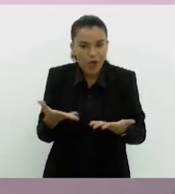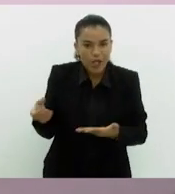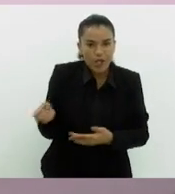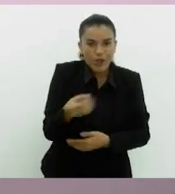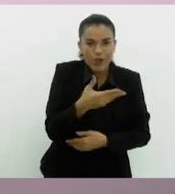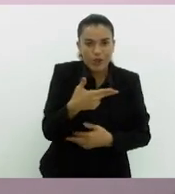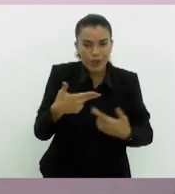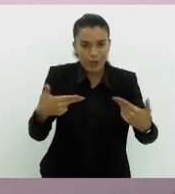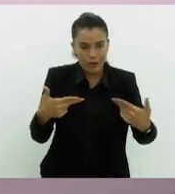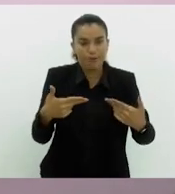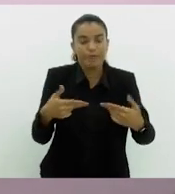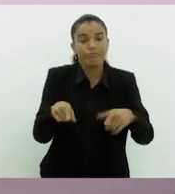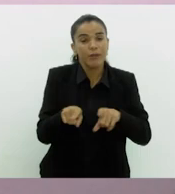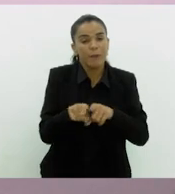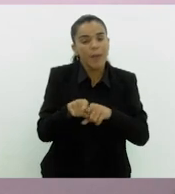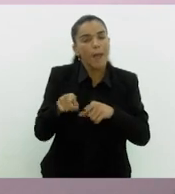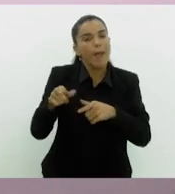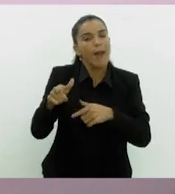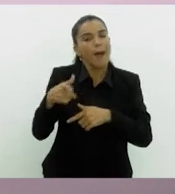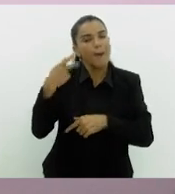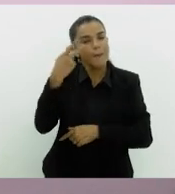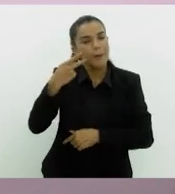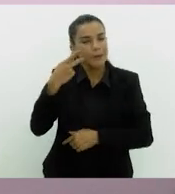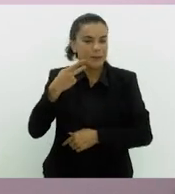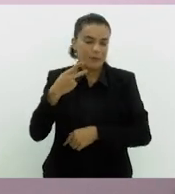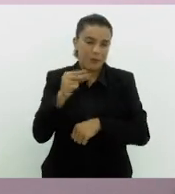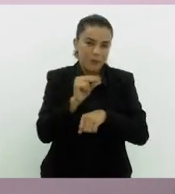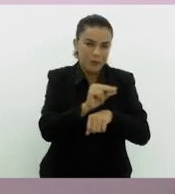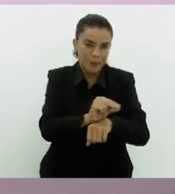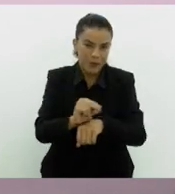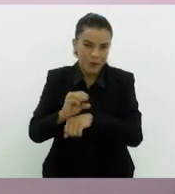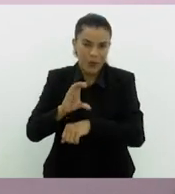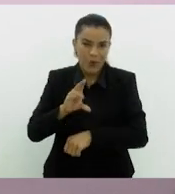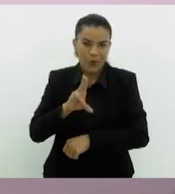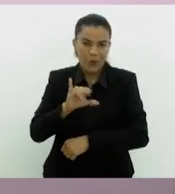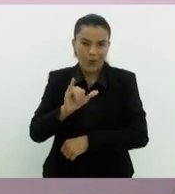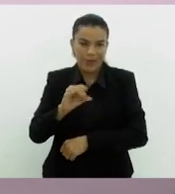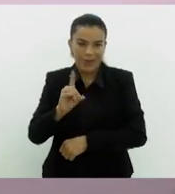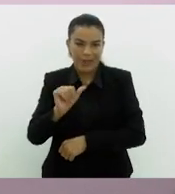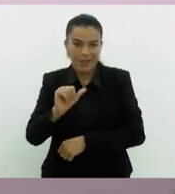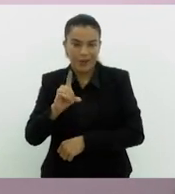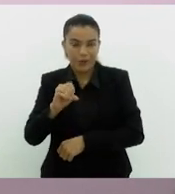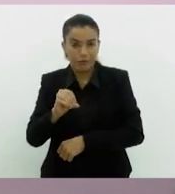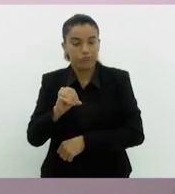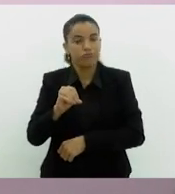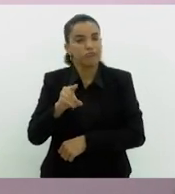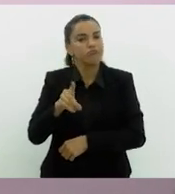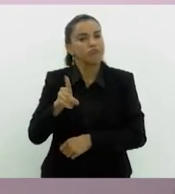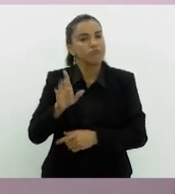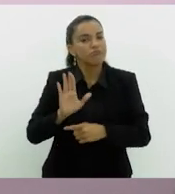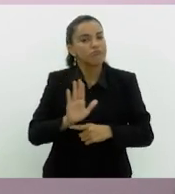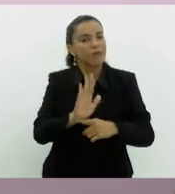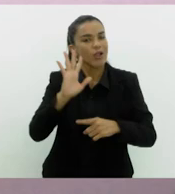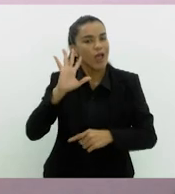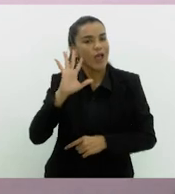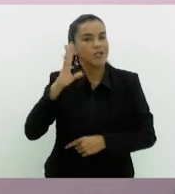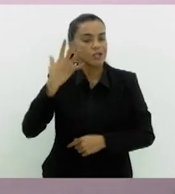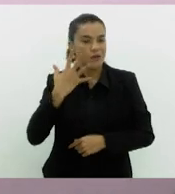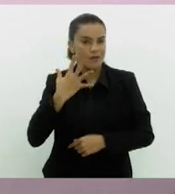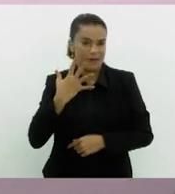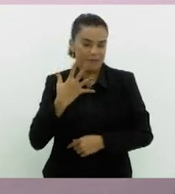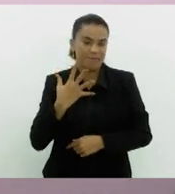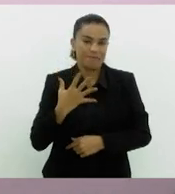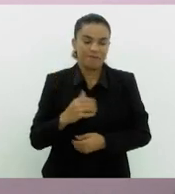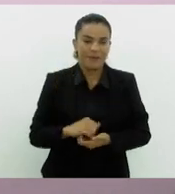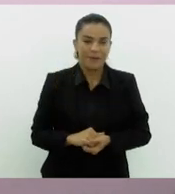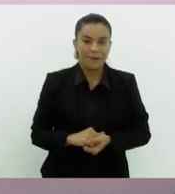que essa política de cuidado também pode vir a contribuir como solução, como alternativa de vida.